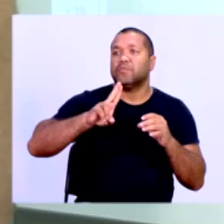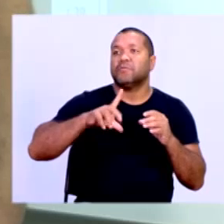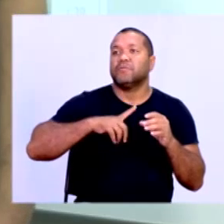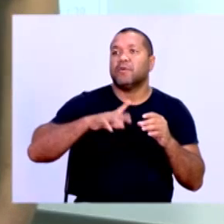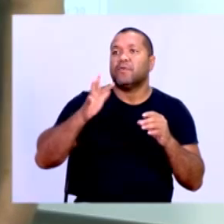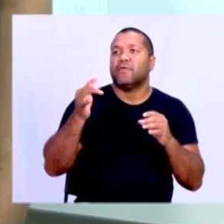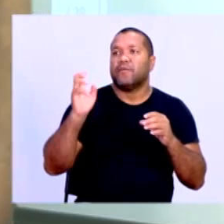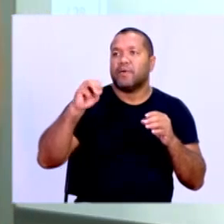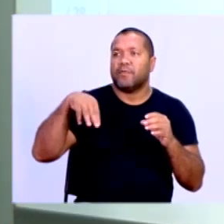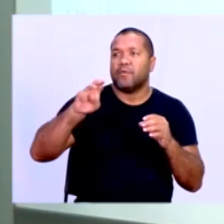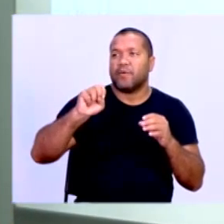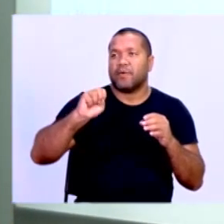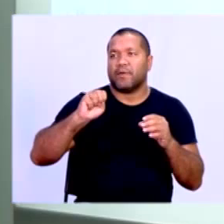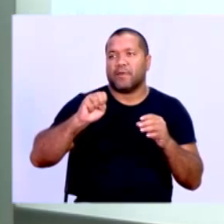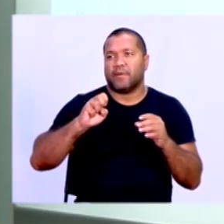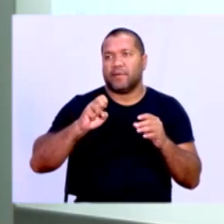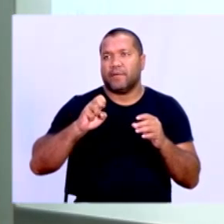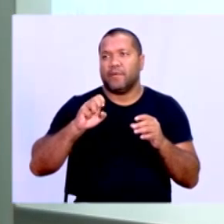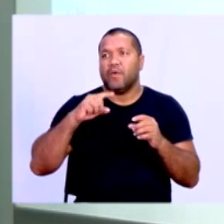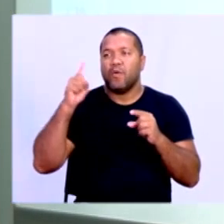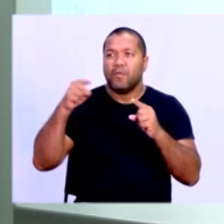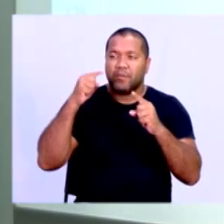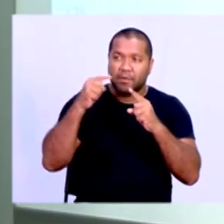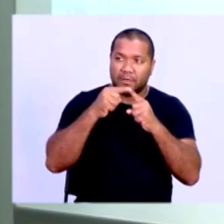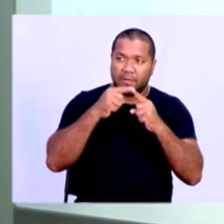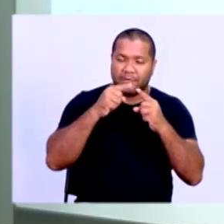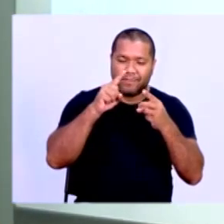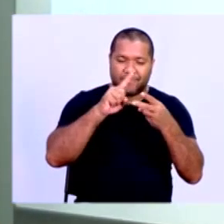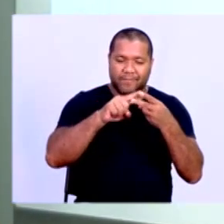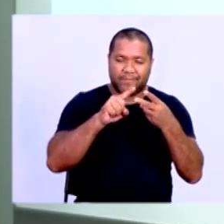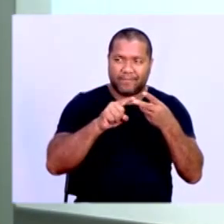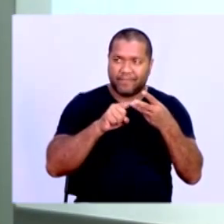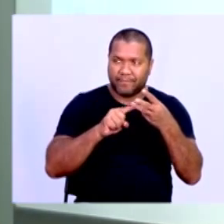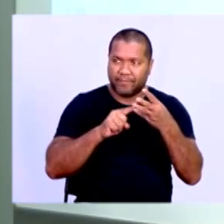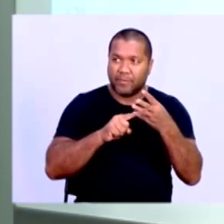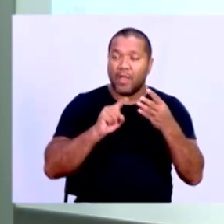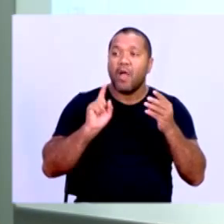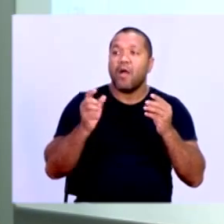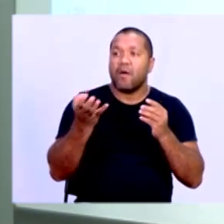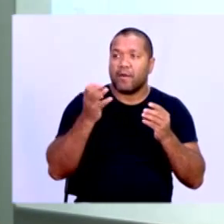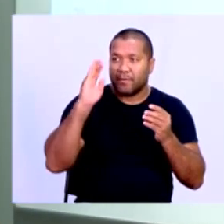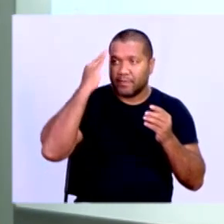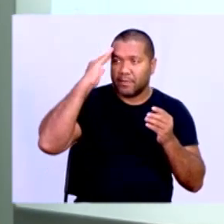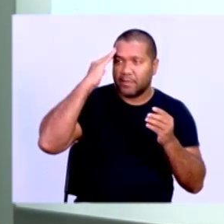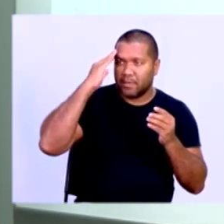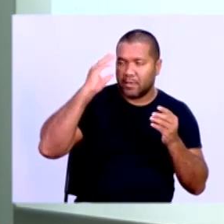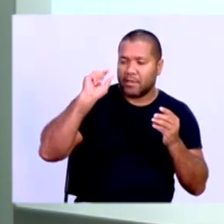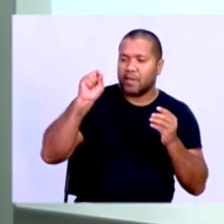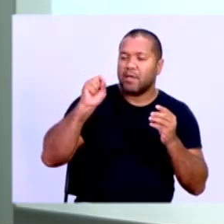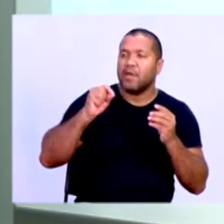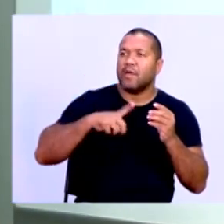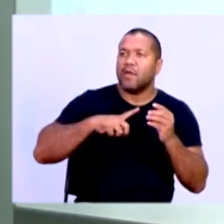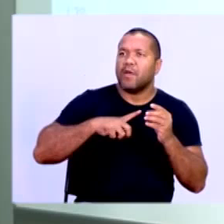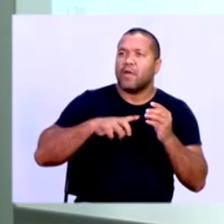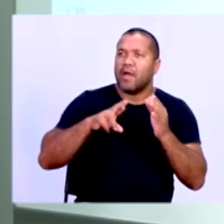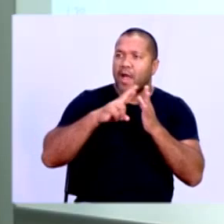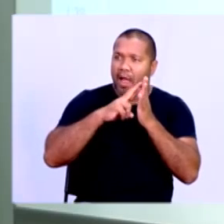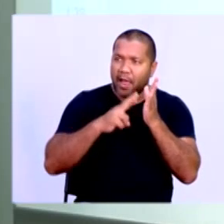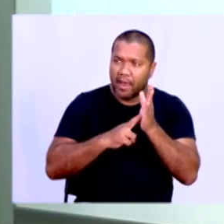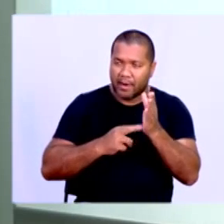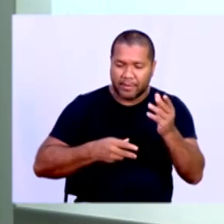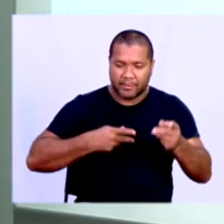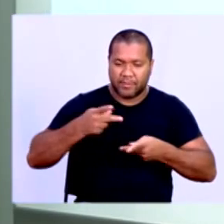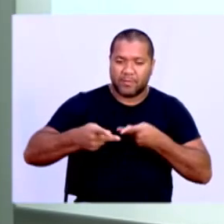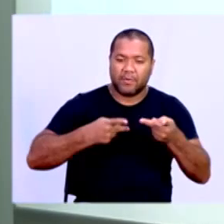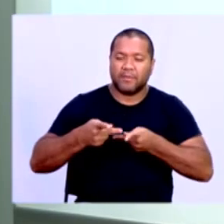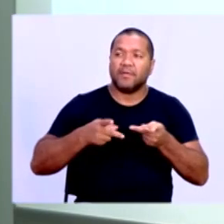hoje da nossa aula. Eu quero que vocês entendam o seguinte, o padrão de projeto ele é importantíssimo. Na verdade,